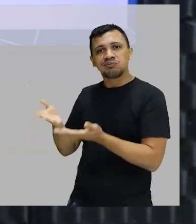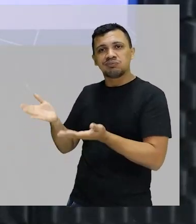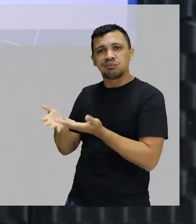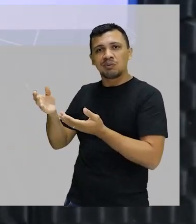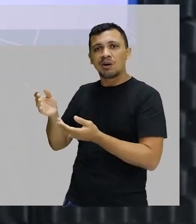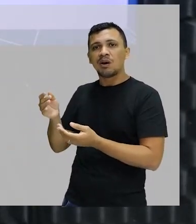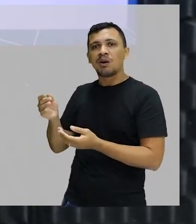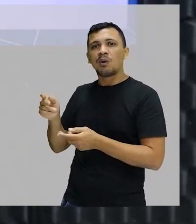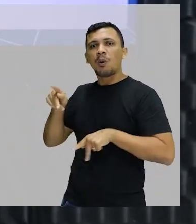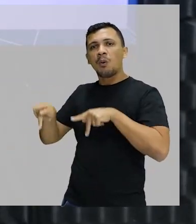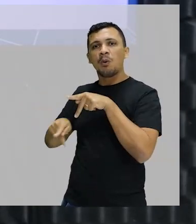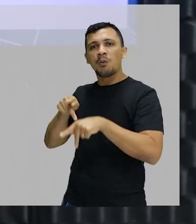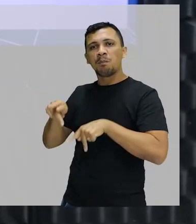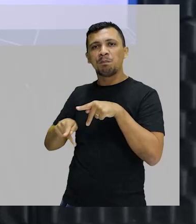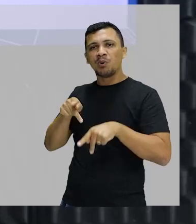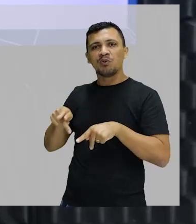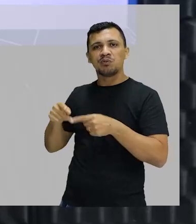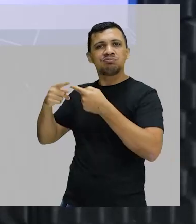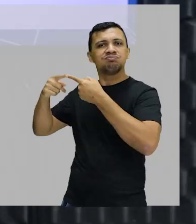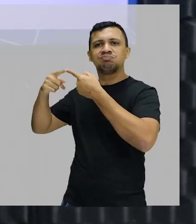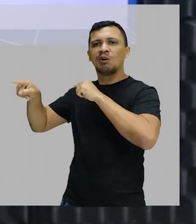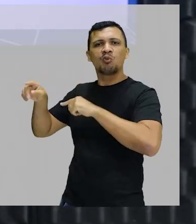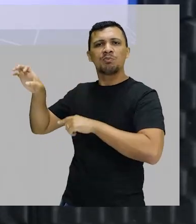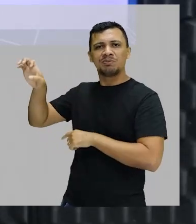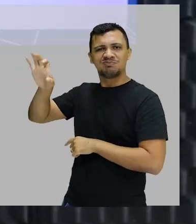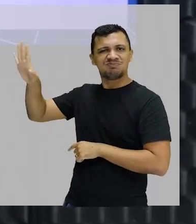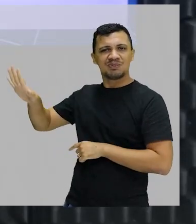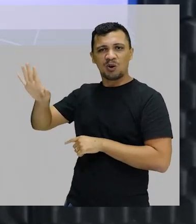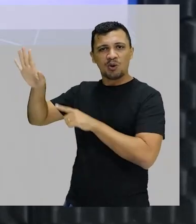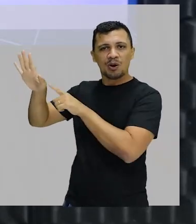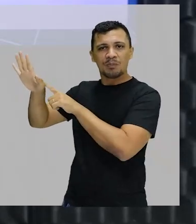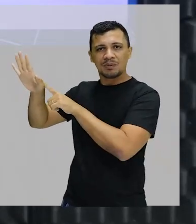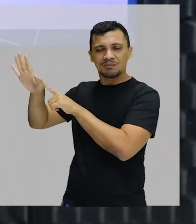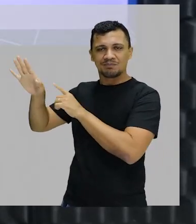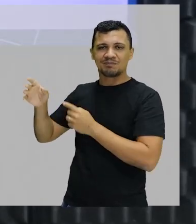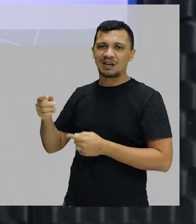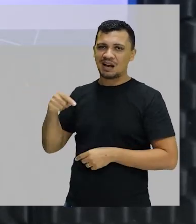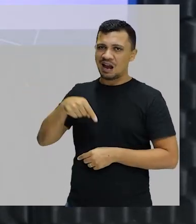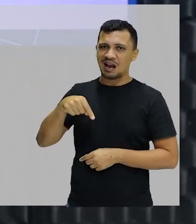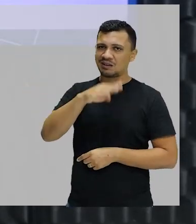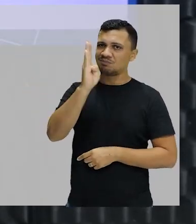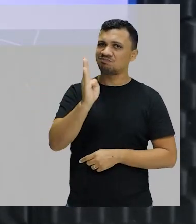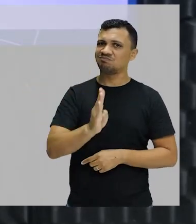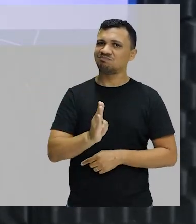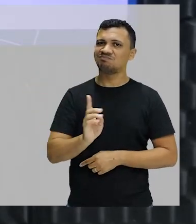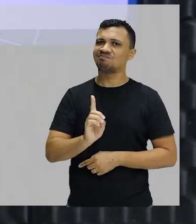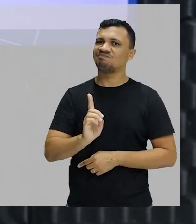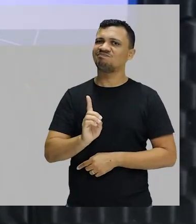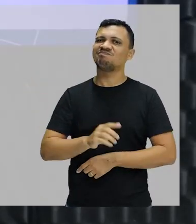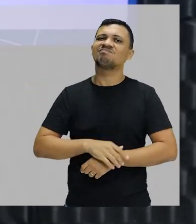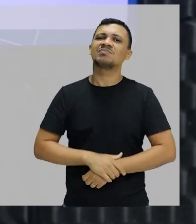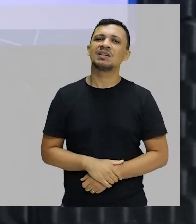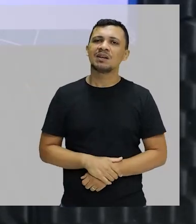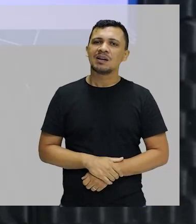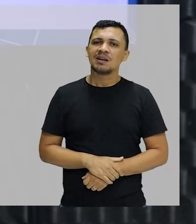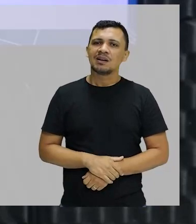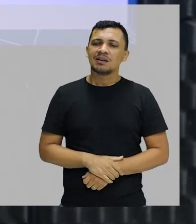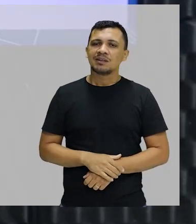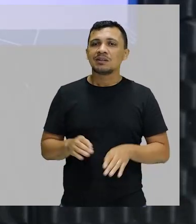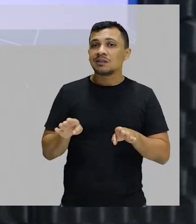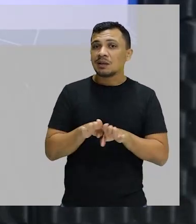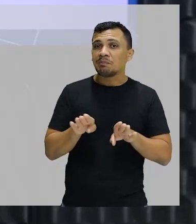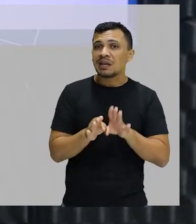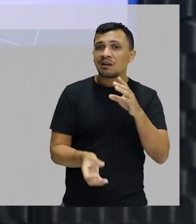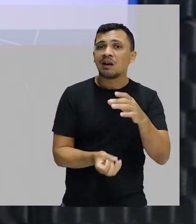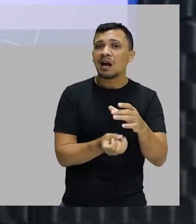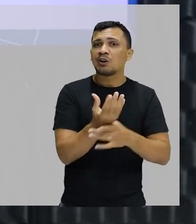muito bem-vindos, mas os não europeus não. Fica aí mesmo no seu continente, a gente não quer vocês aqui no Brasil. A ideia era basicamente essa. E ajudar a formar o